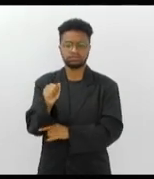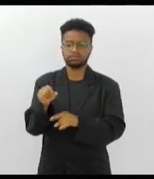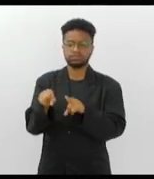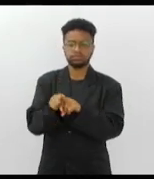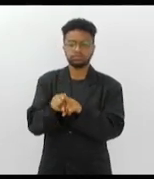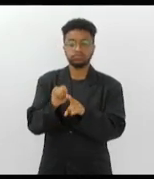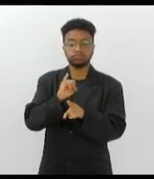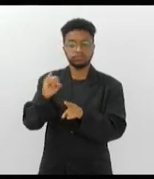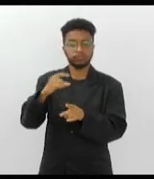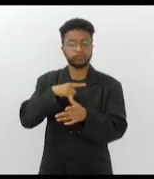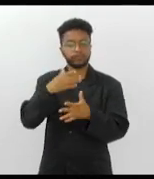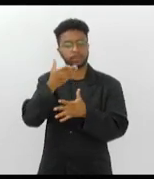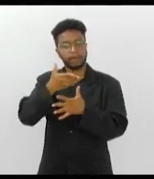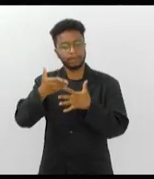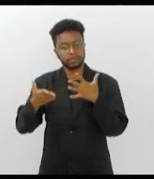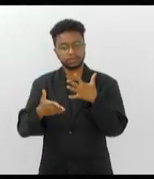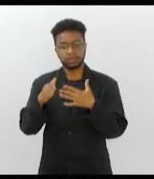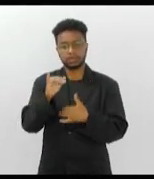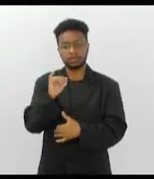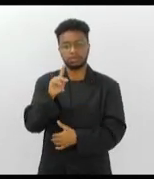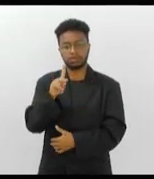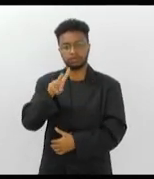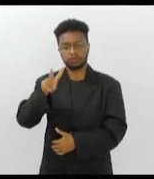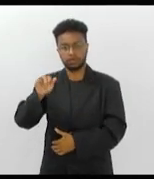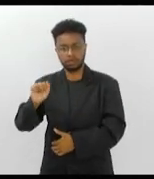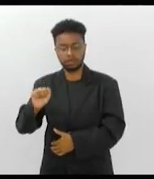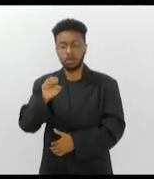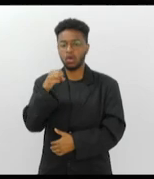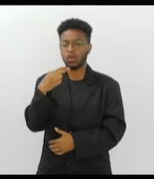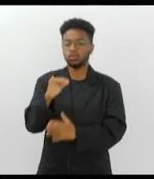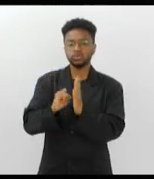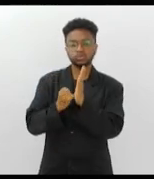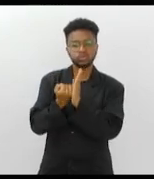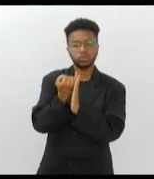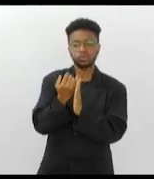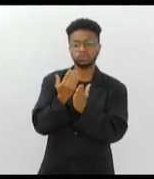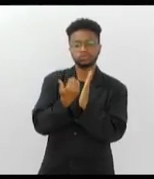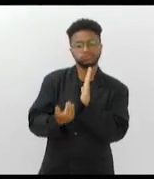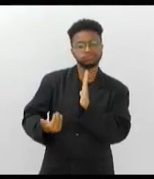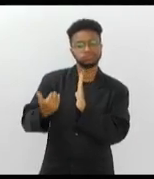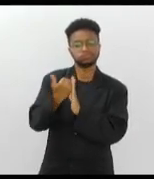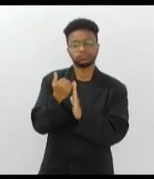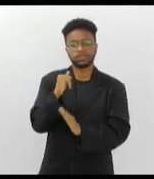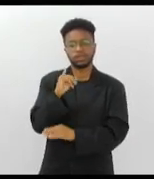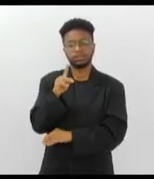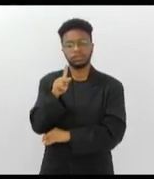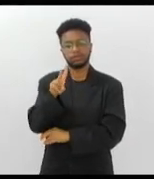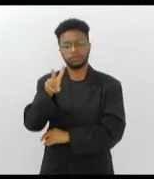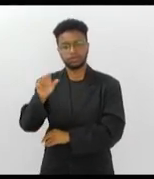não parcelamentos do IPVA, com juros exorbitantes no IPVA,